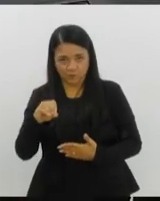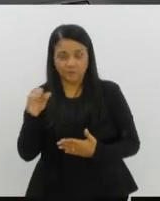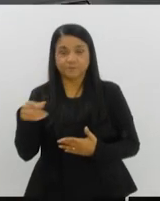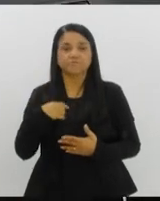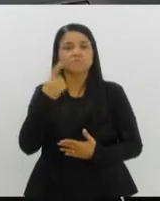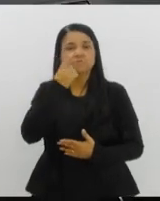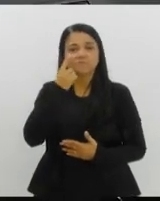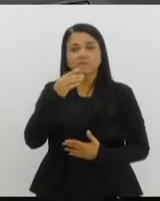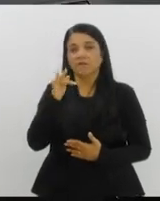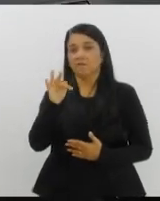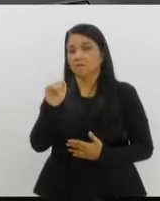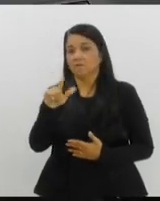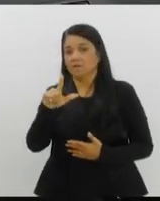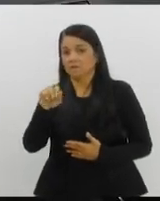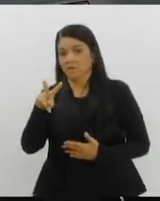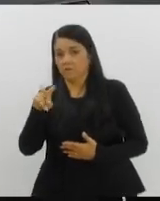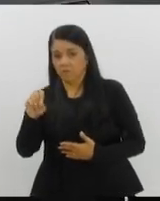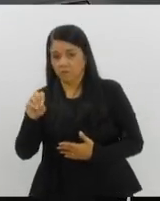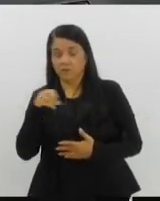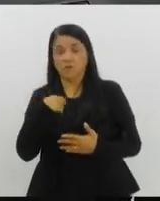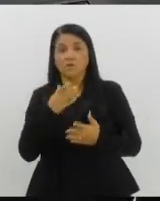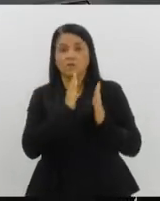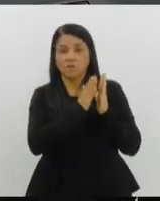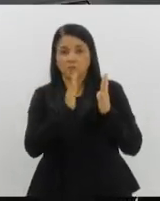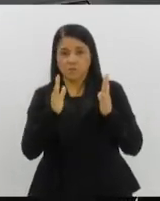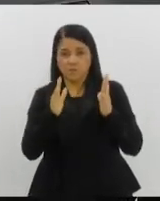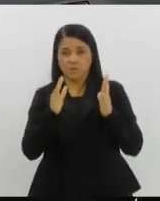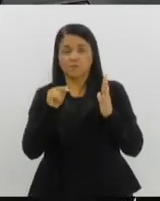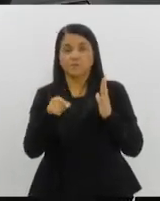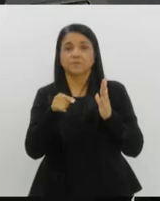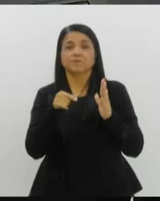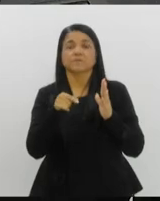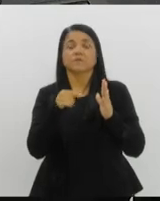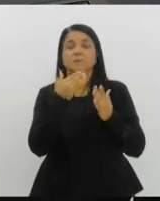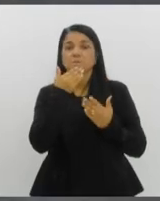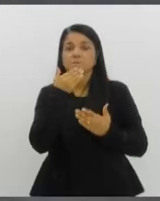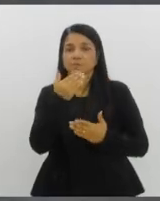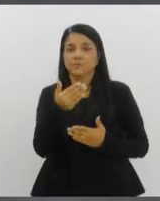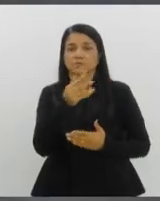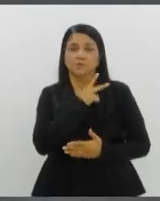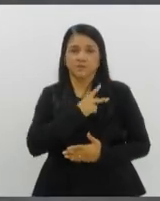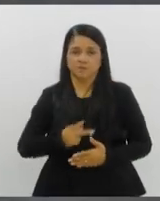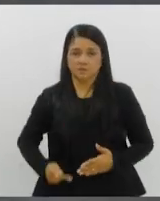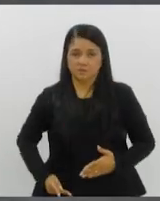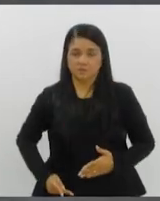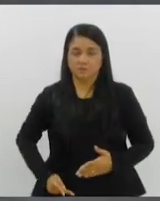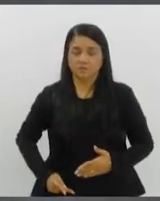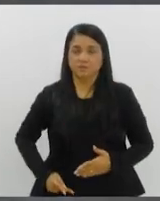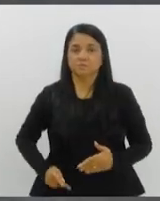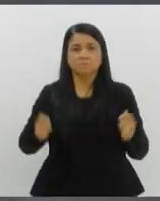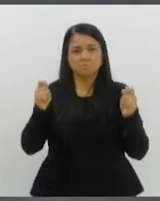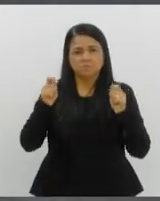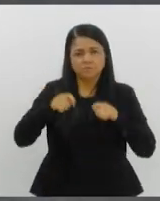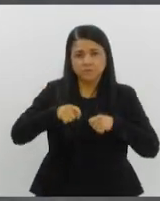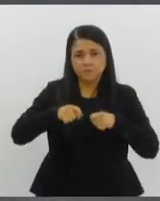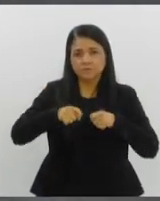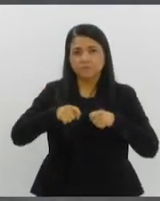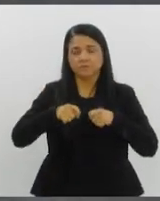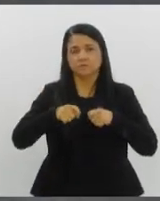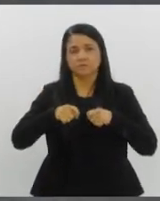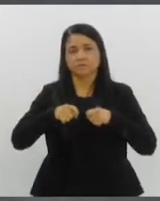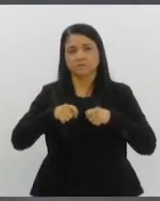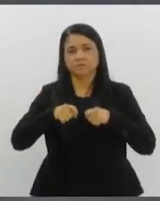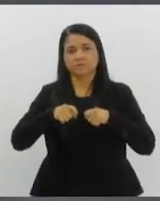Senhor presidente, queria fazer pela ordem, solicitando a Vossa Excelência, que, se possível,